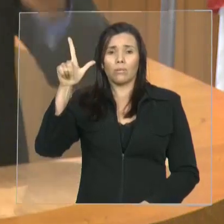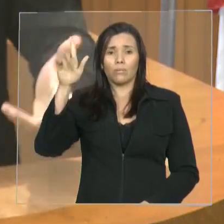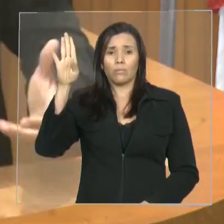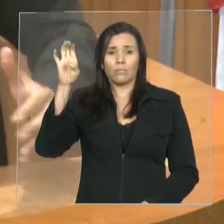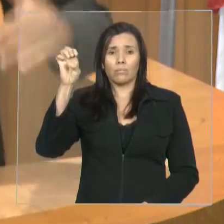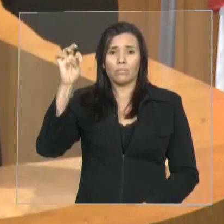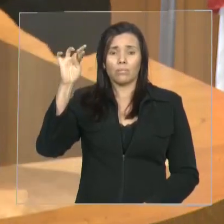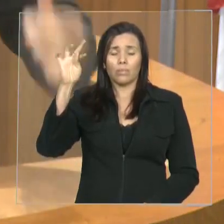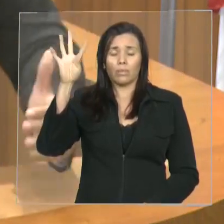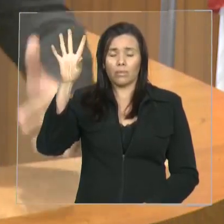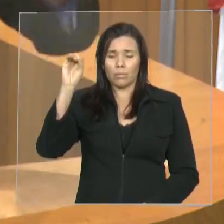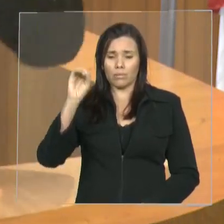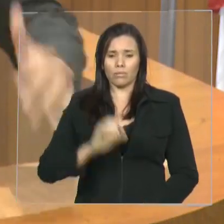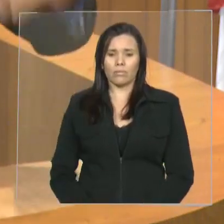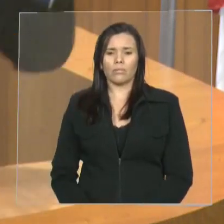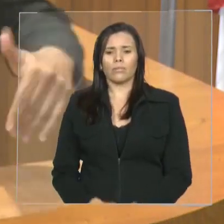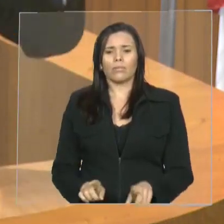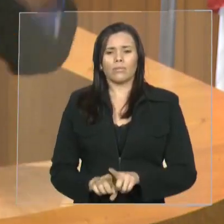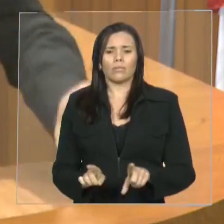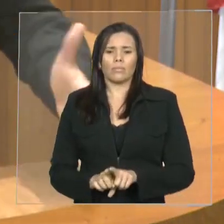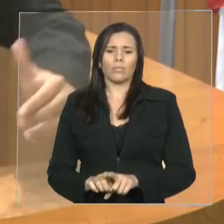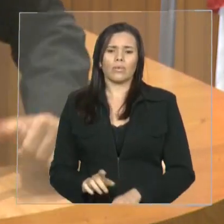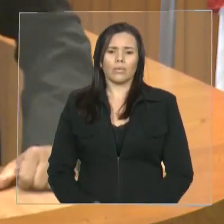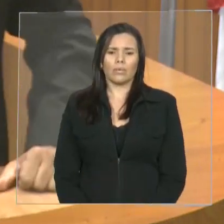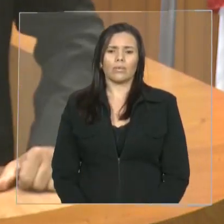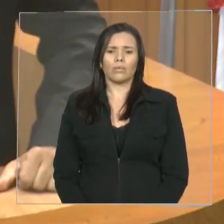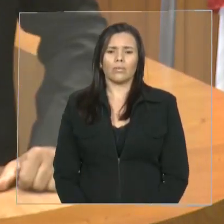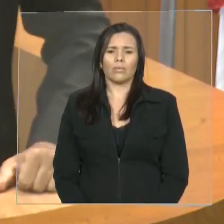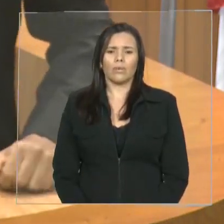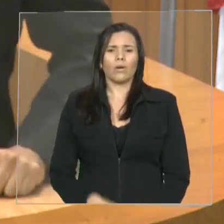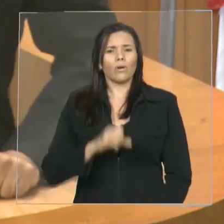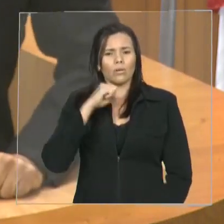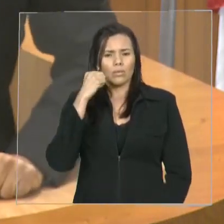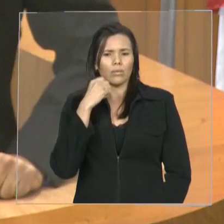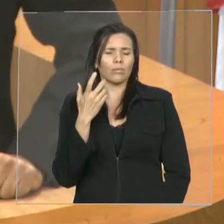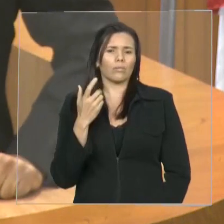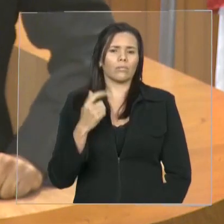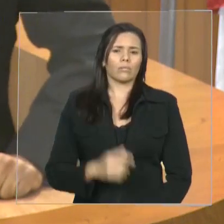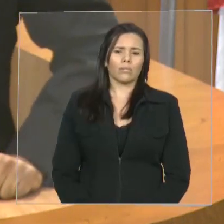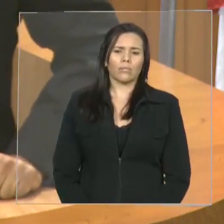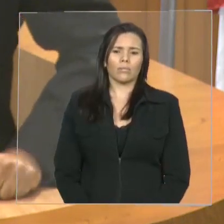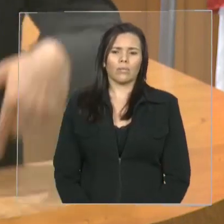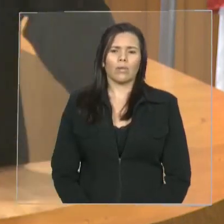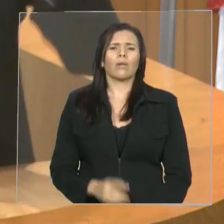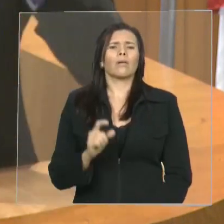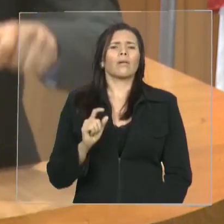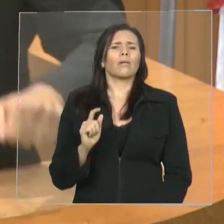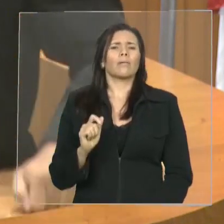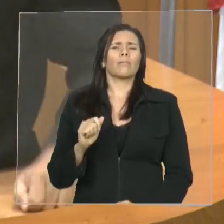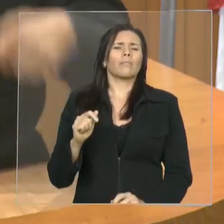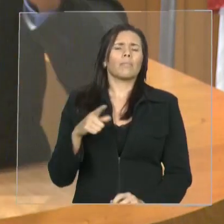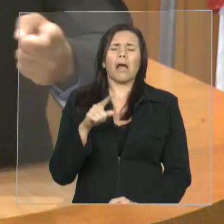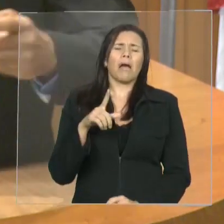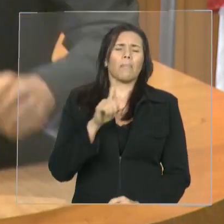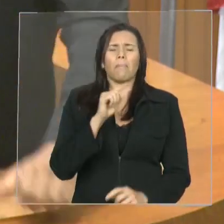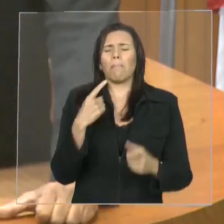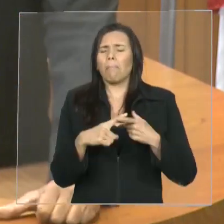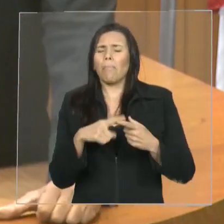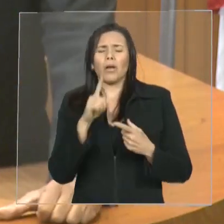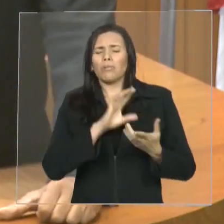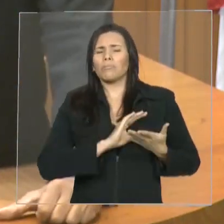para quê? Para desviar como fazem com o dinheiro da prefeitura? A única coisa que tem lá, ele esqueceu de dizer, ele não